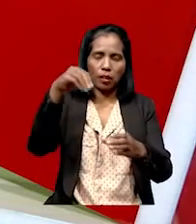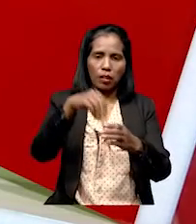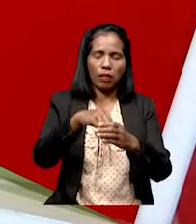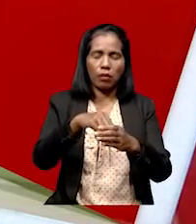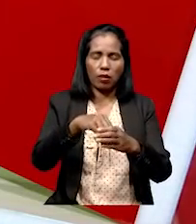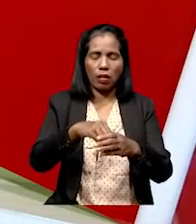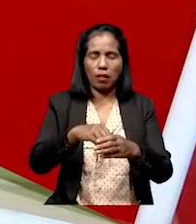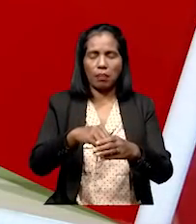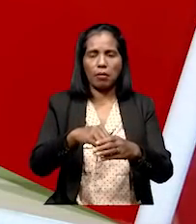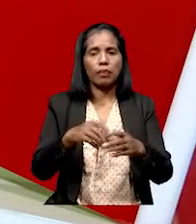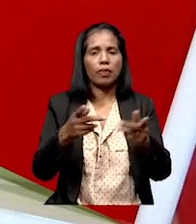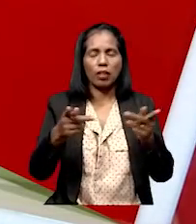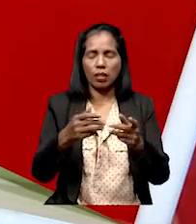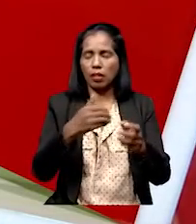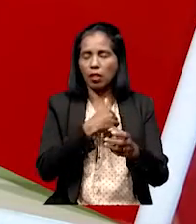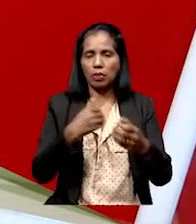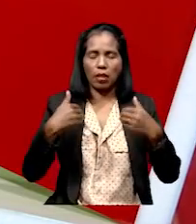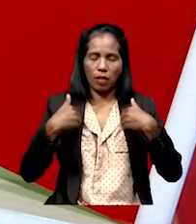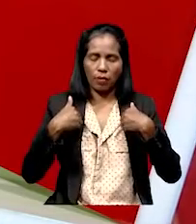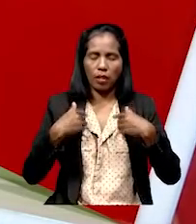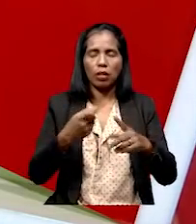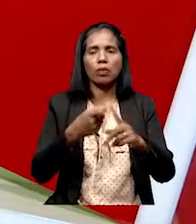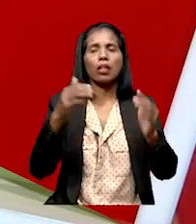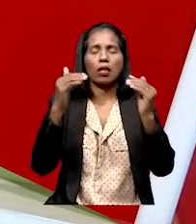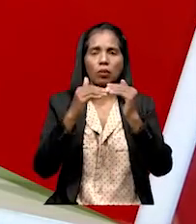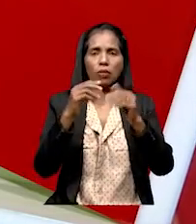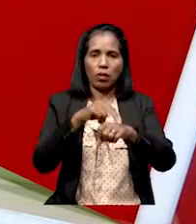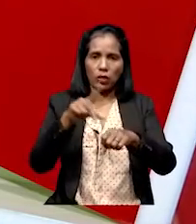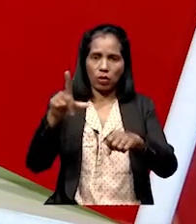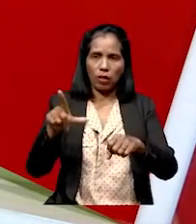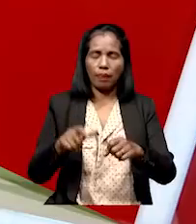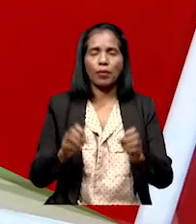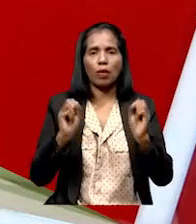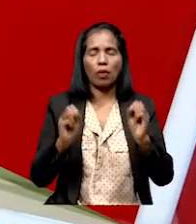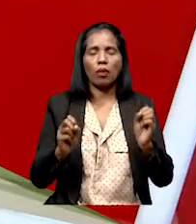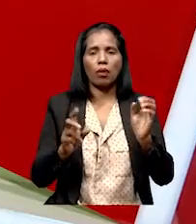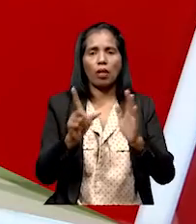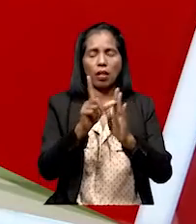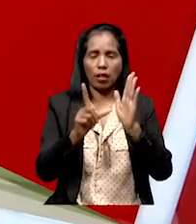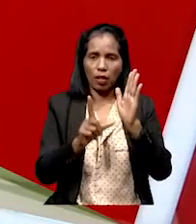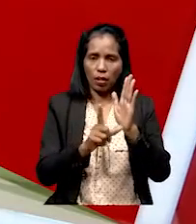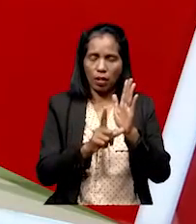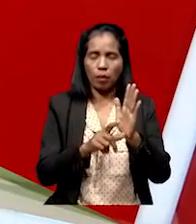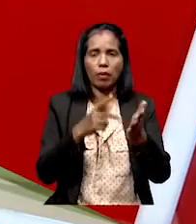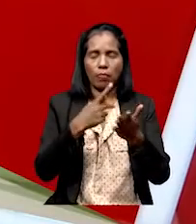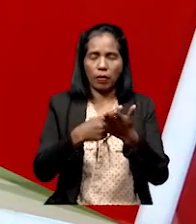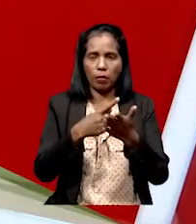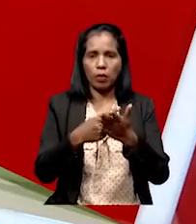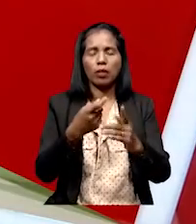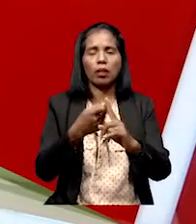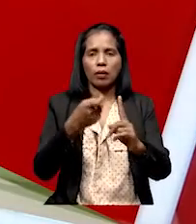A BEMACA, lhe essa conferência, não é? A resolução da BEMACA proposta, os